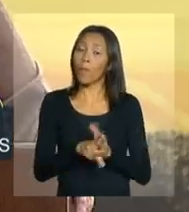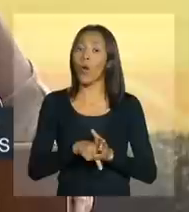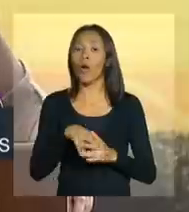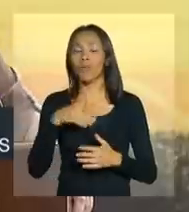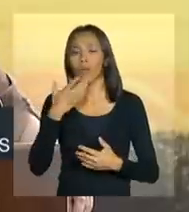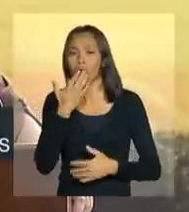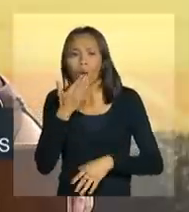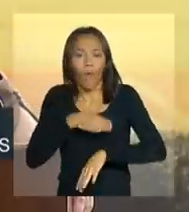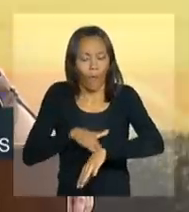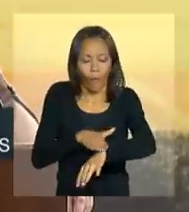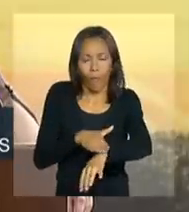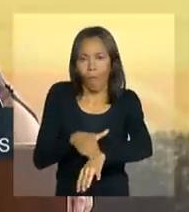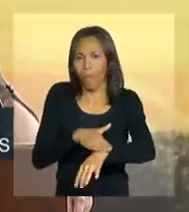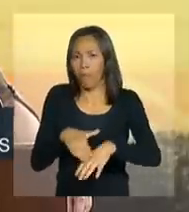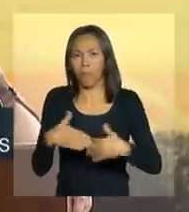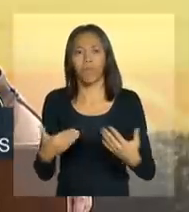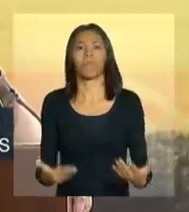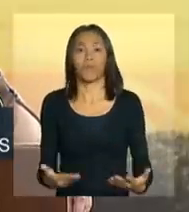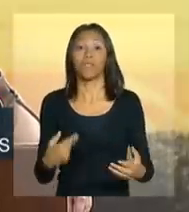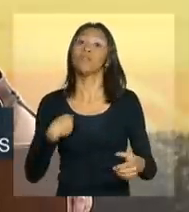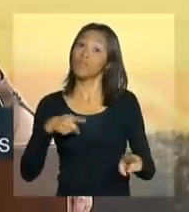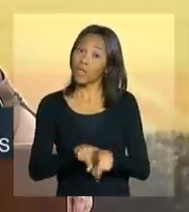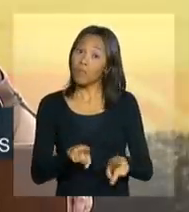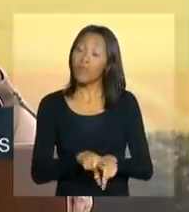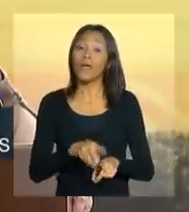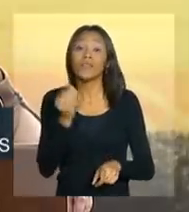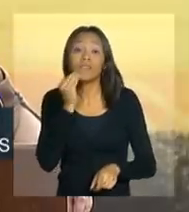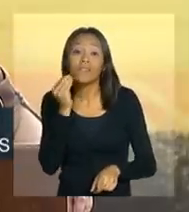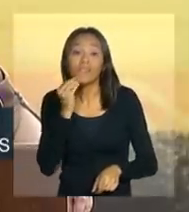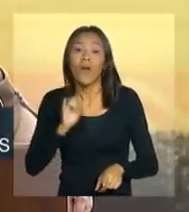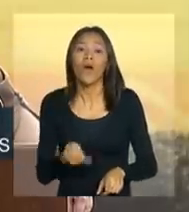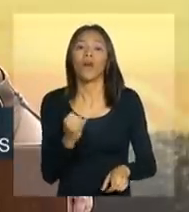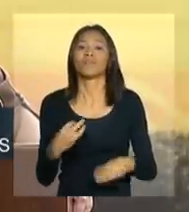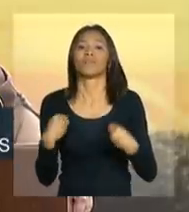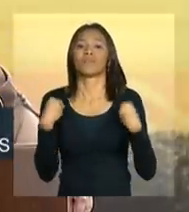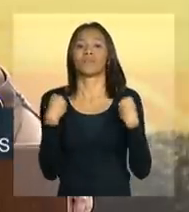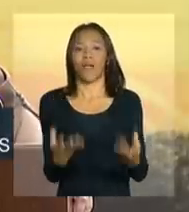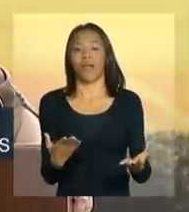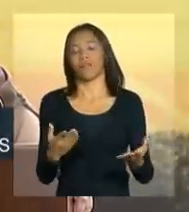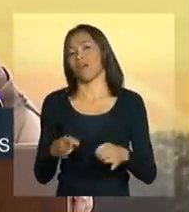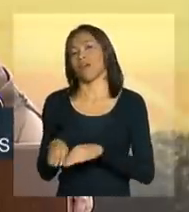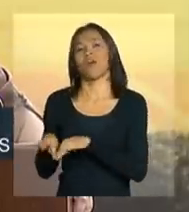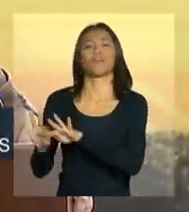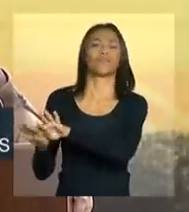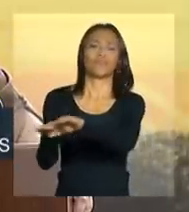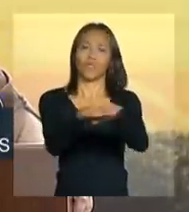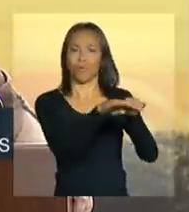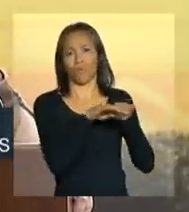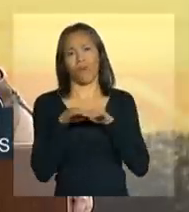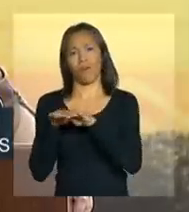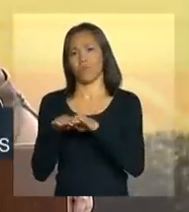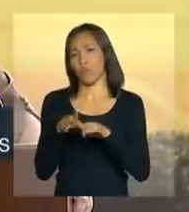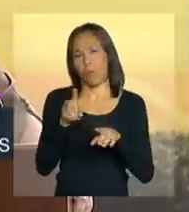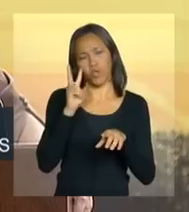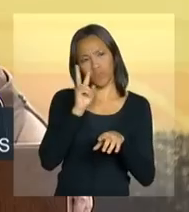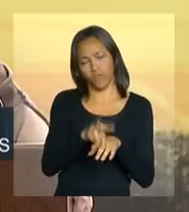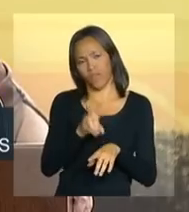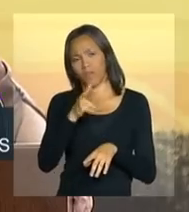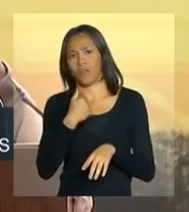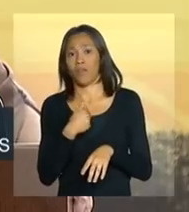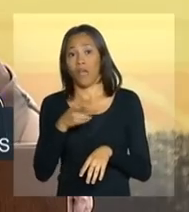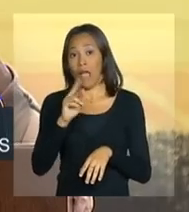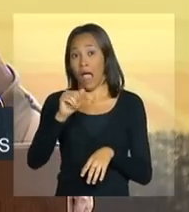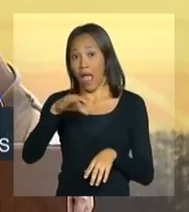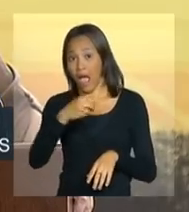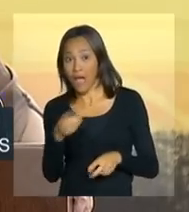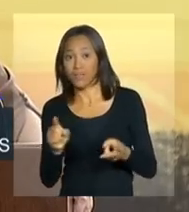oportunidades sejam iguais para todos ou seja as oportunidades não po olhar o gênero